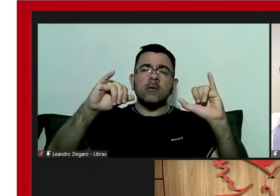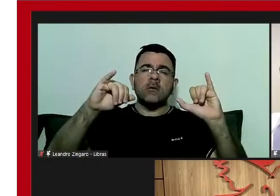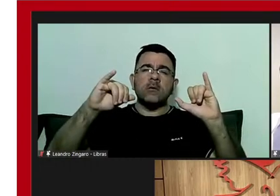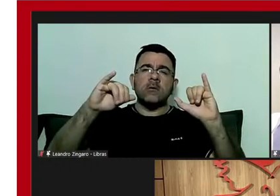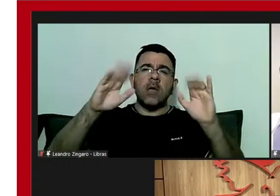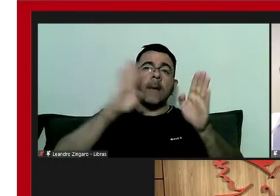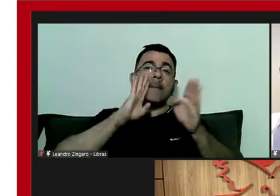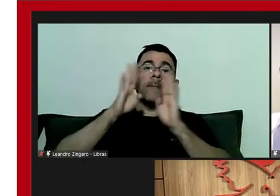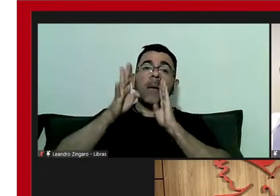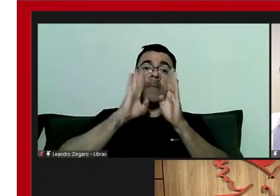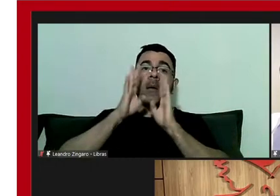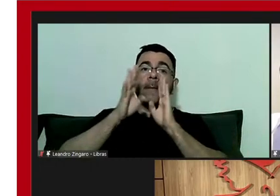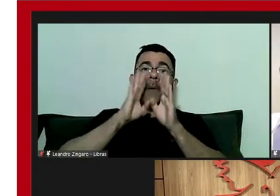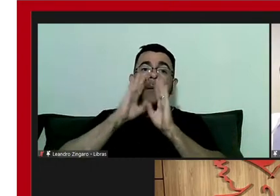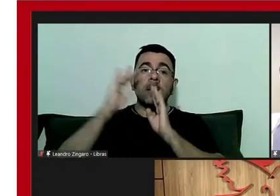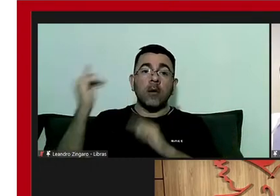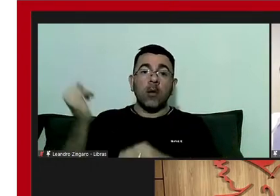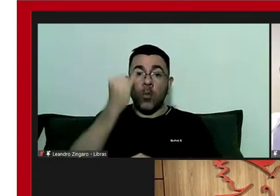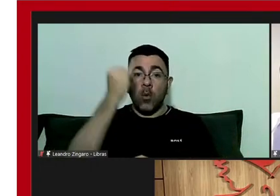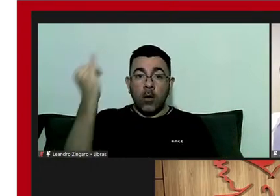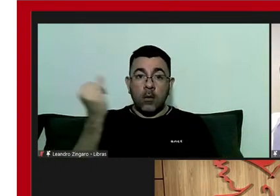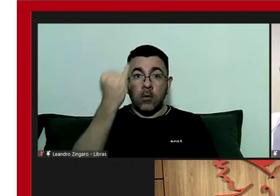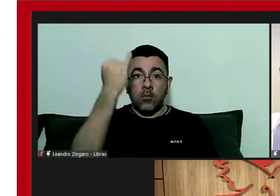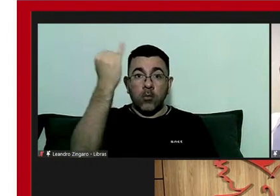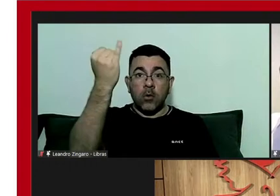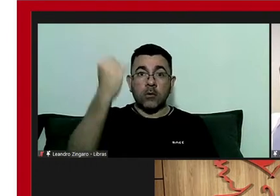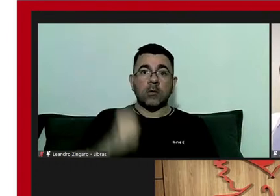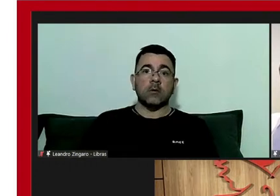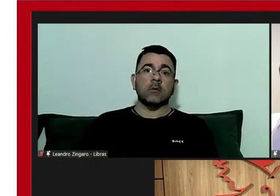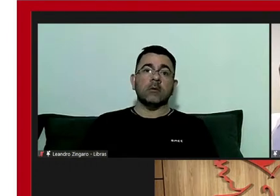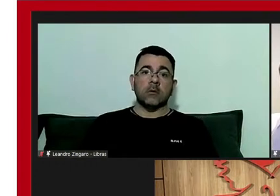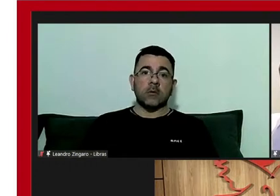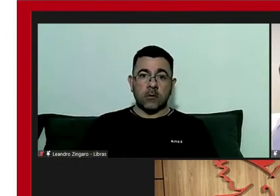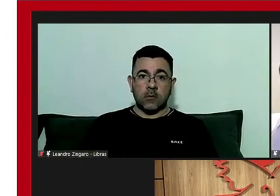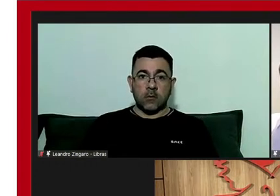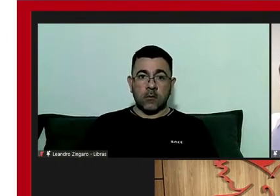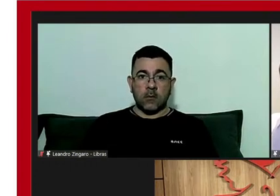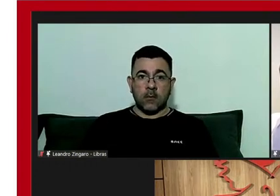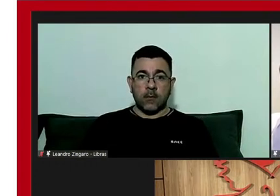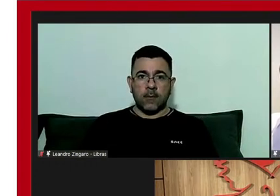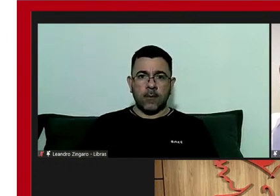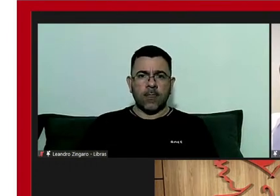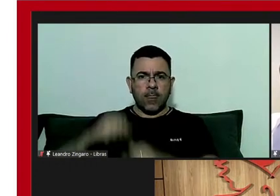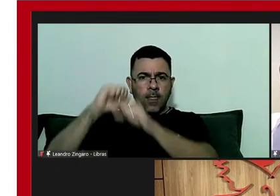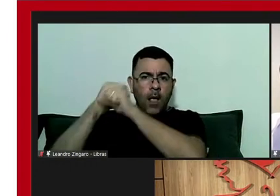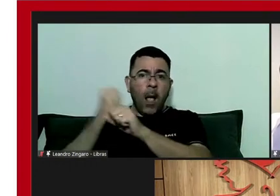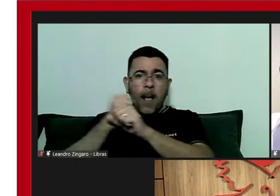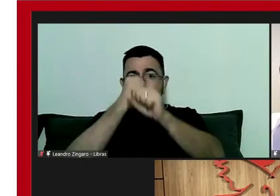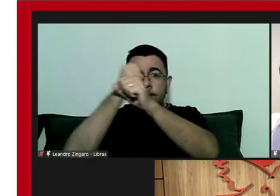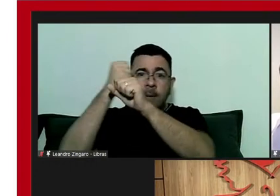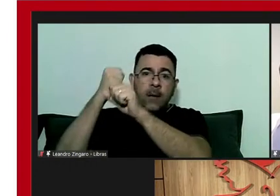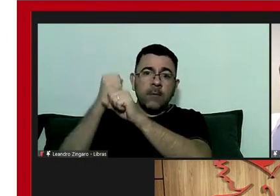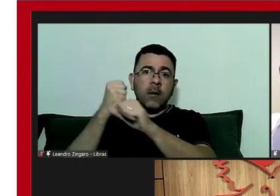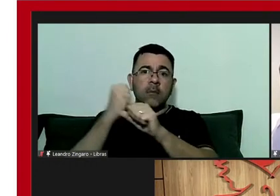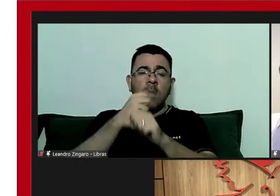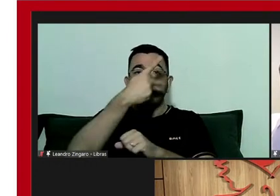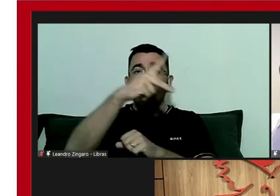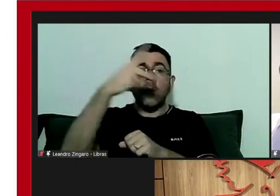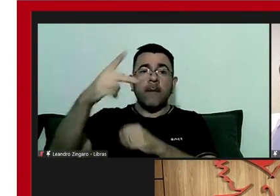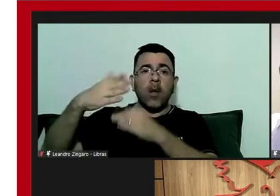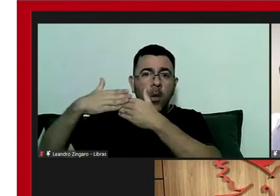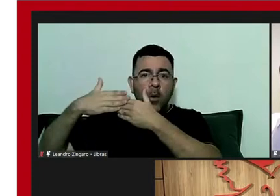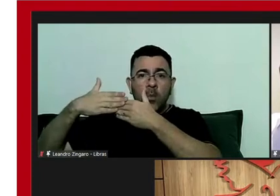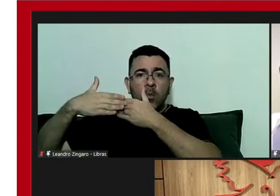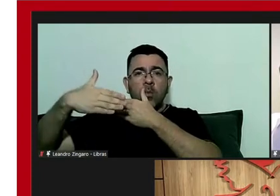sociais que também é uma parte muito importante dessa questão da construção do caminho político de todos